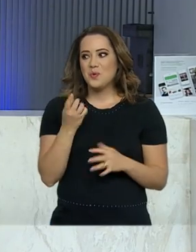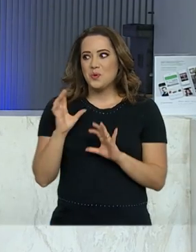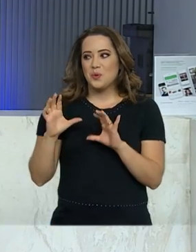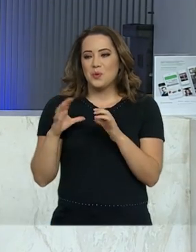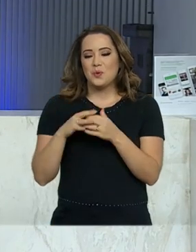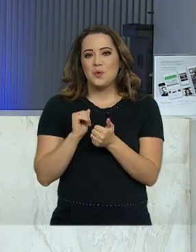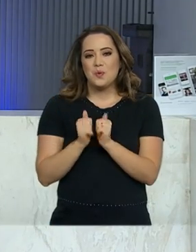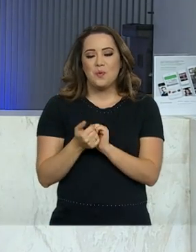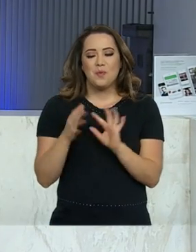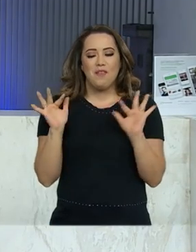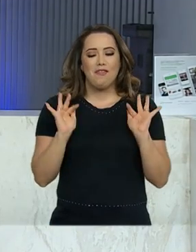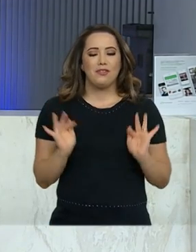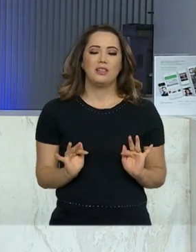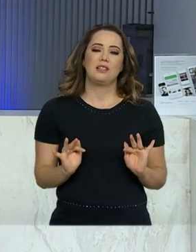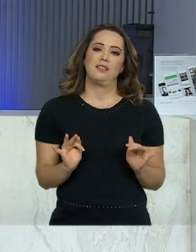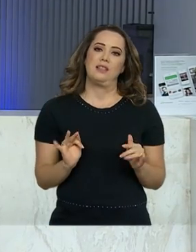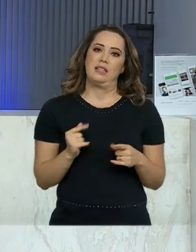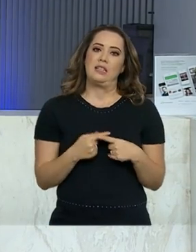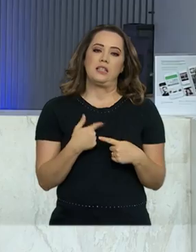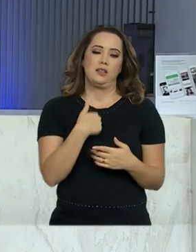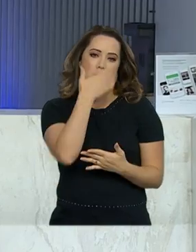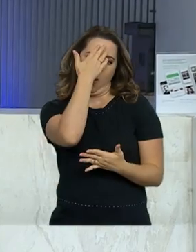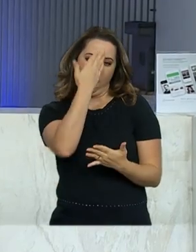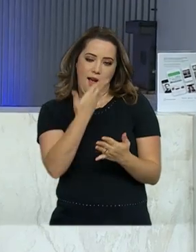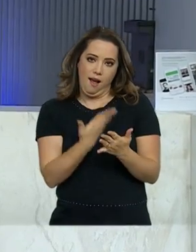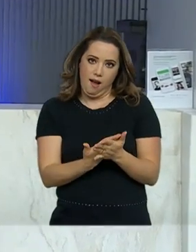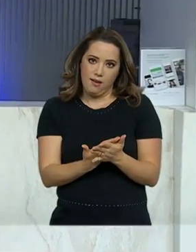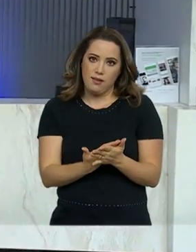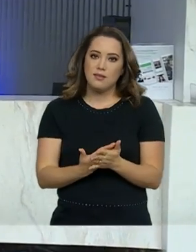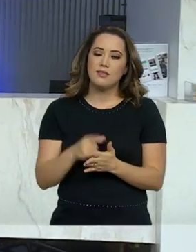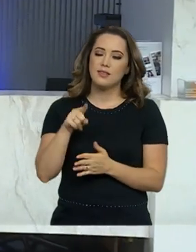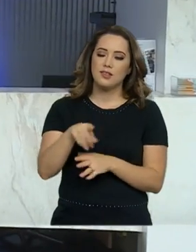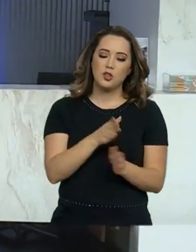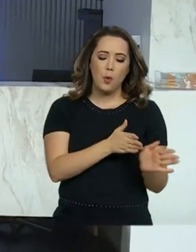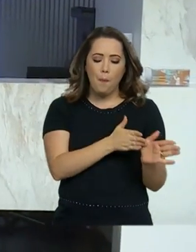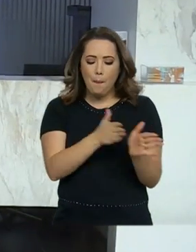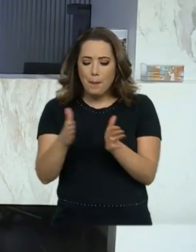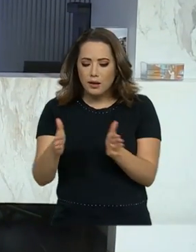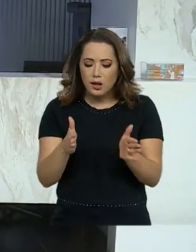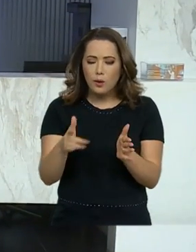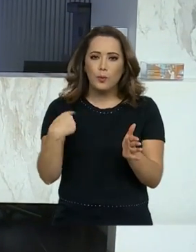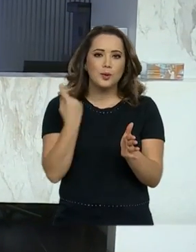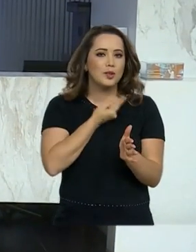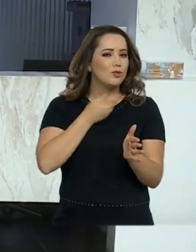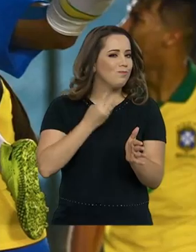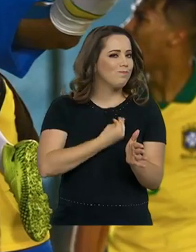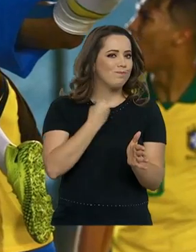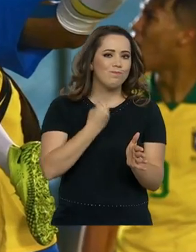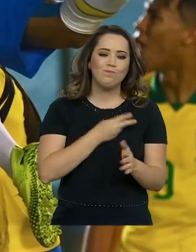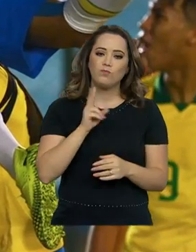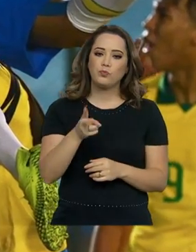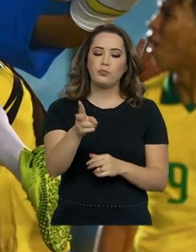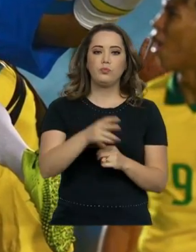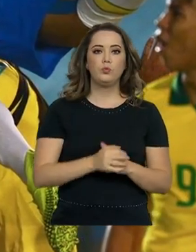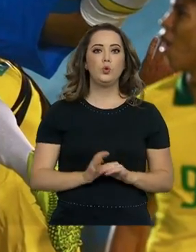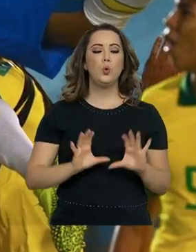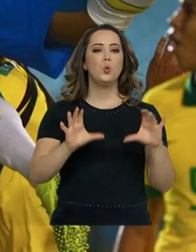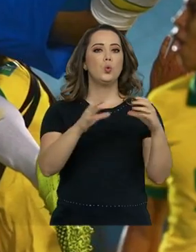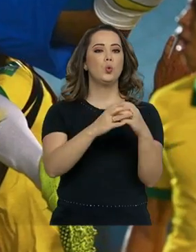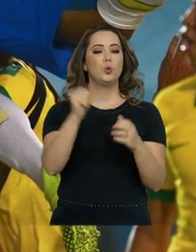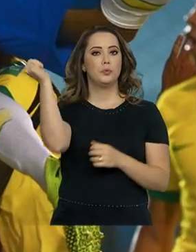felicidade acredito que é um período que a gente vai levar para o resto de nossas vidas a seleção brasileira